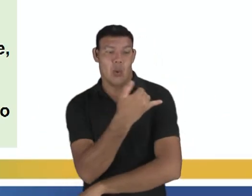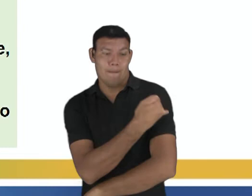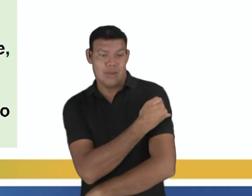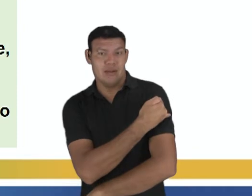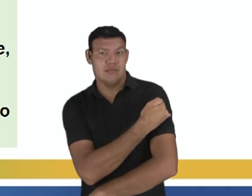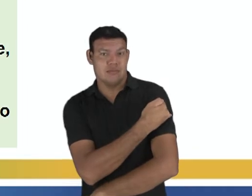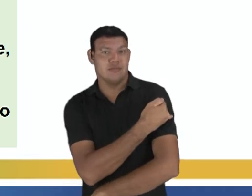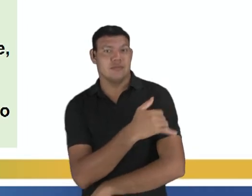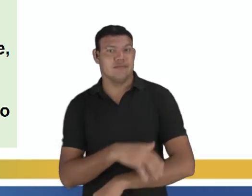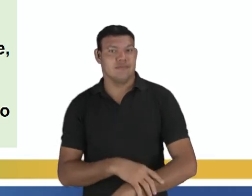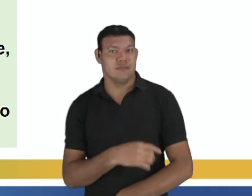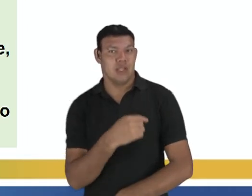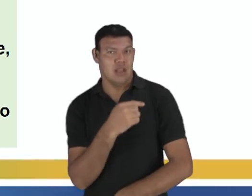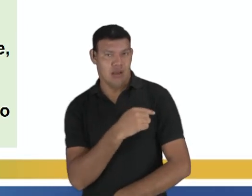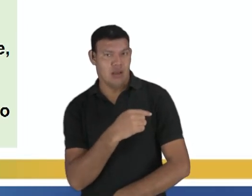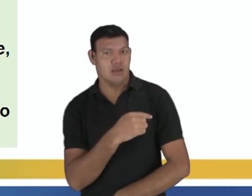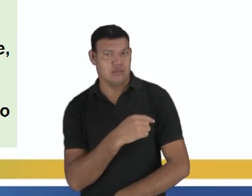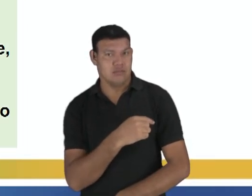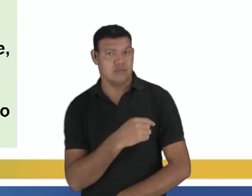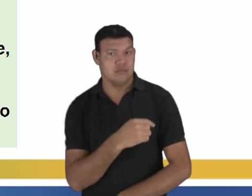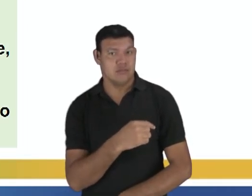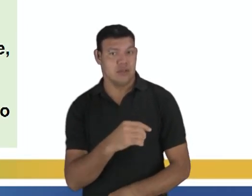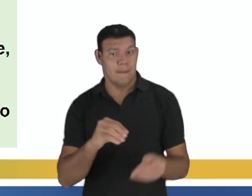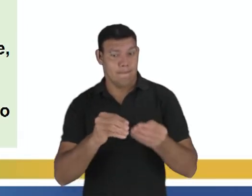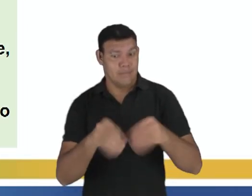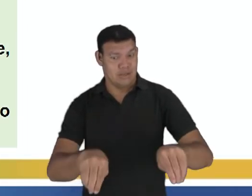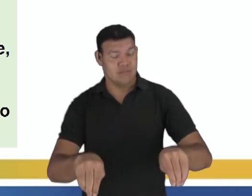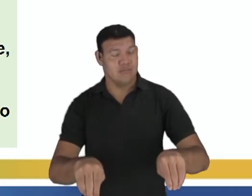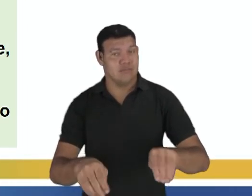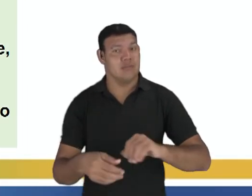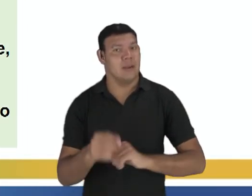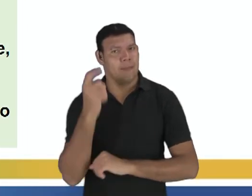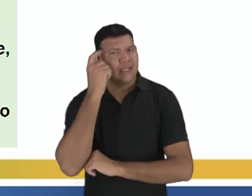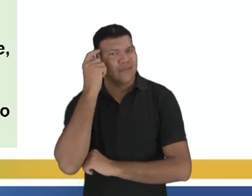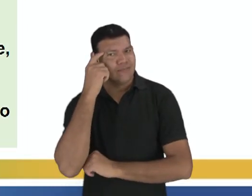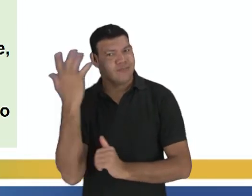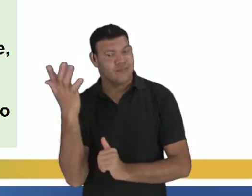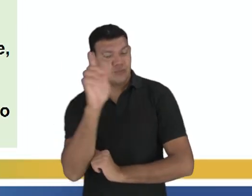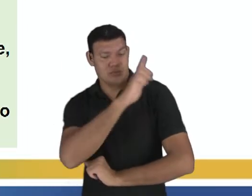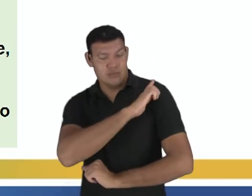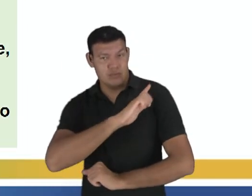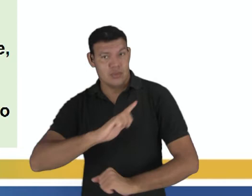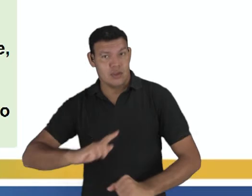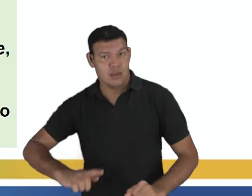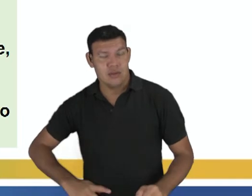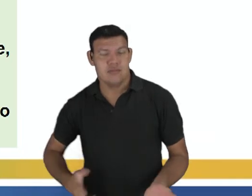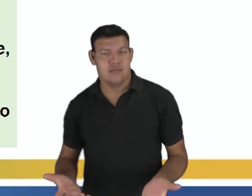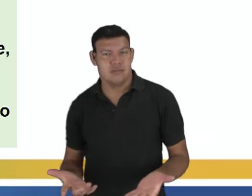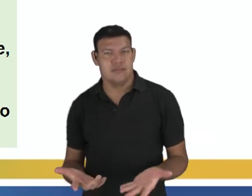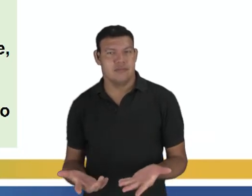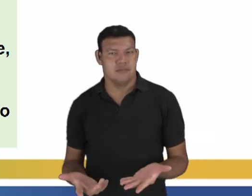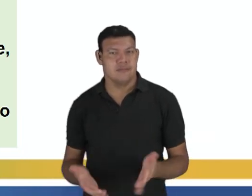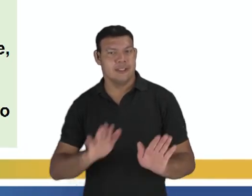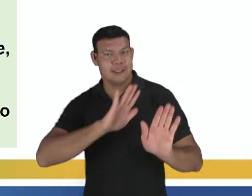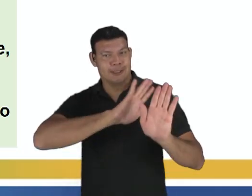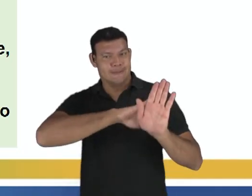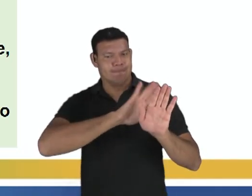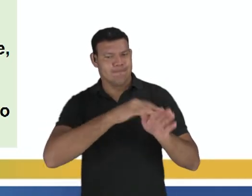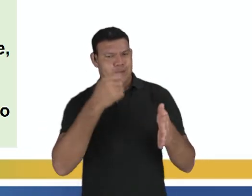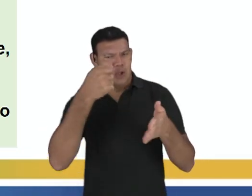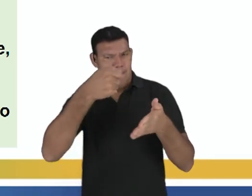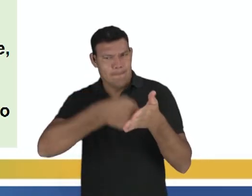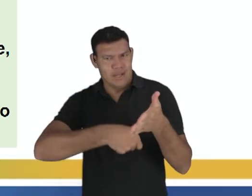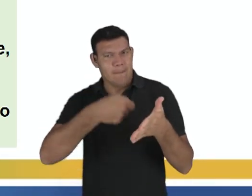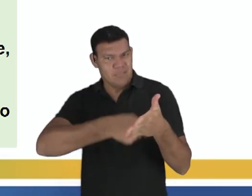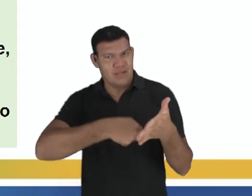de aquela vacina ser, na verdade, algo que iria prejudicá-los, tá? E o governo, né, também agiu um pouco assim,